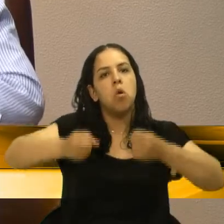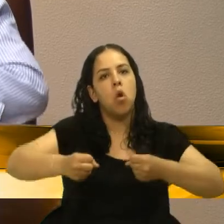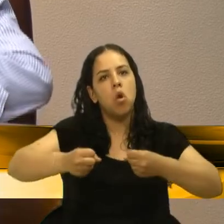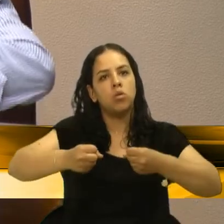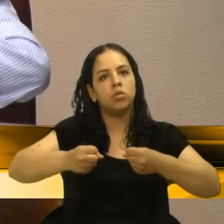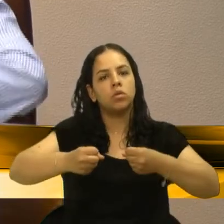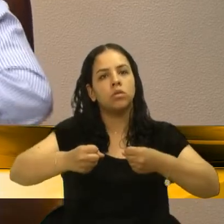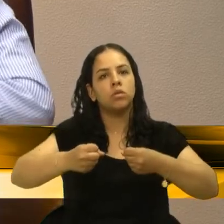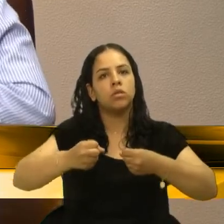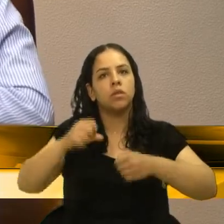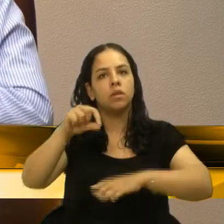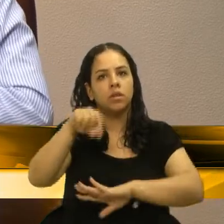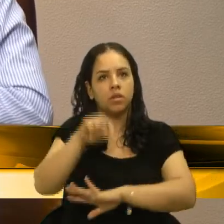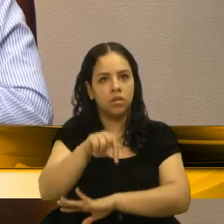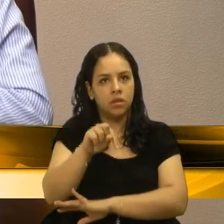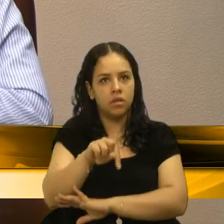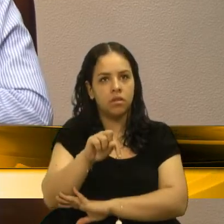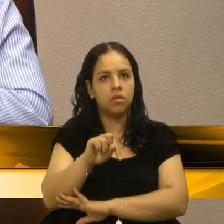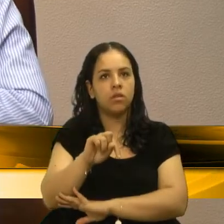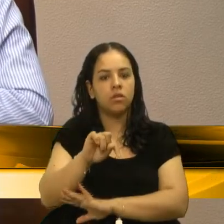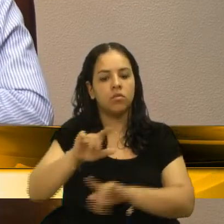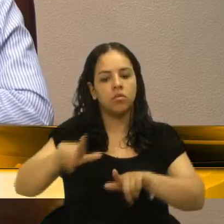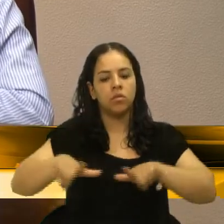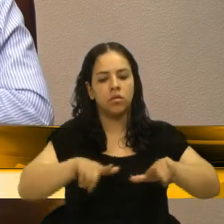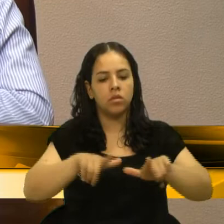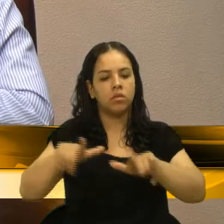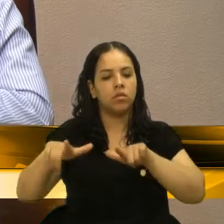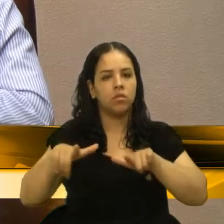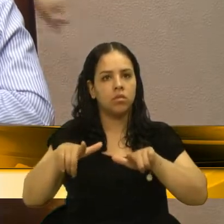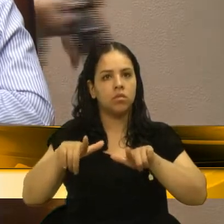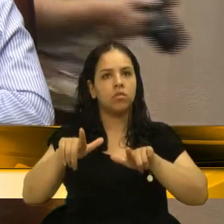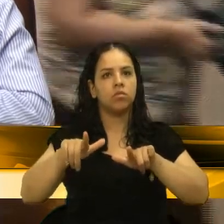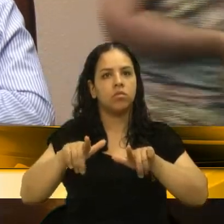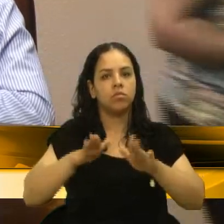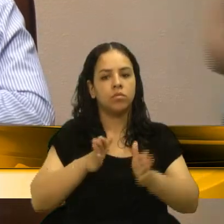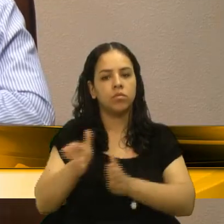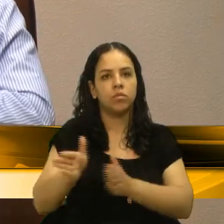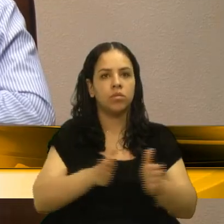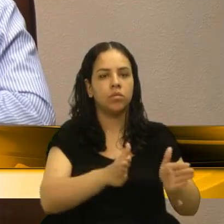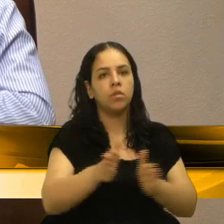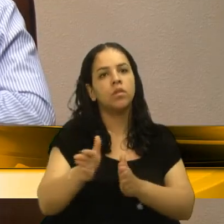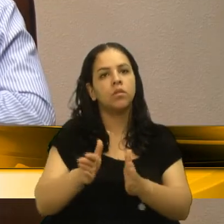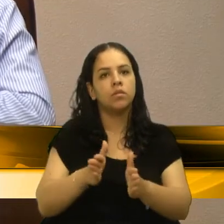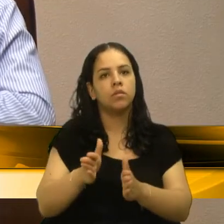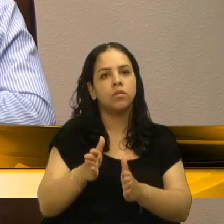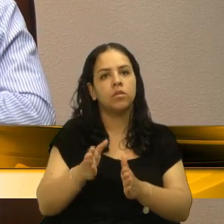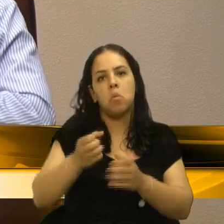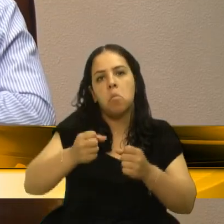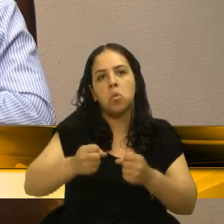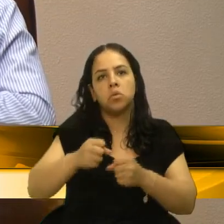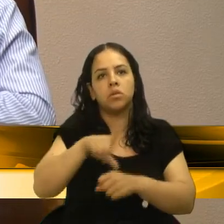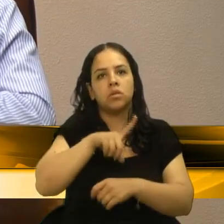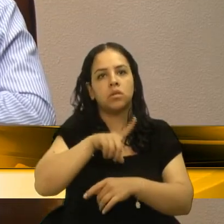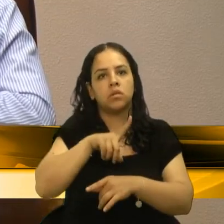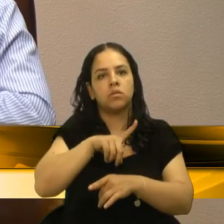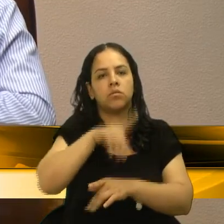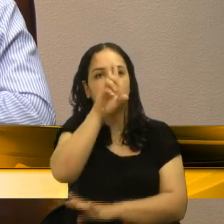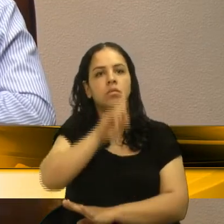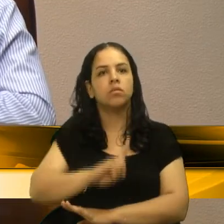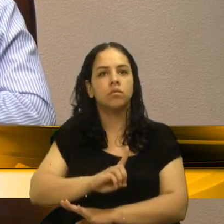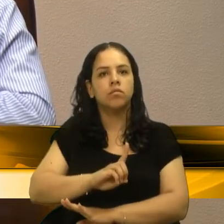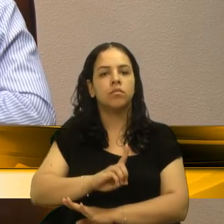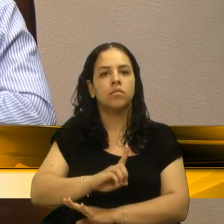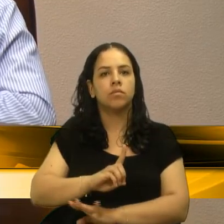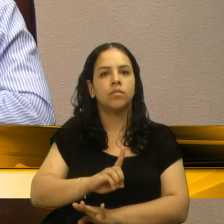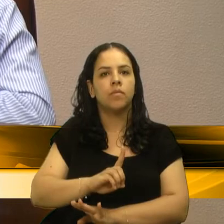apontada aqui seria o cerceamento da área da defesa de locomoção, sequer esse direito absoluto. Cabe ao Poder Municipal, ao Poder Executivo